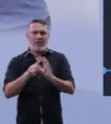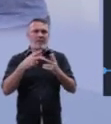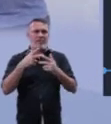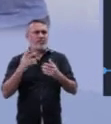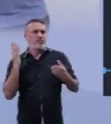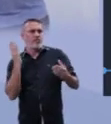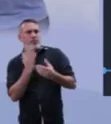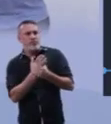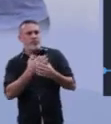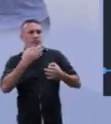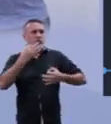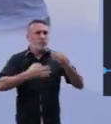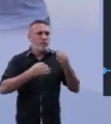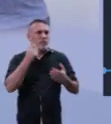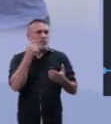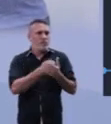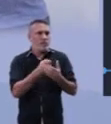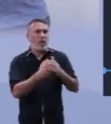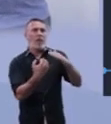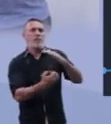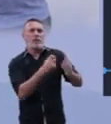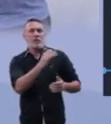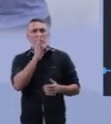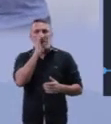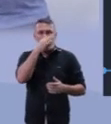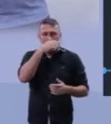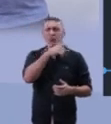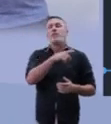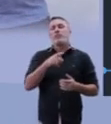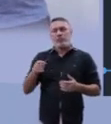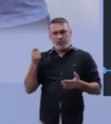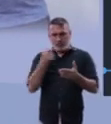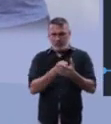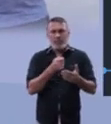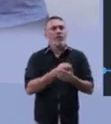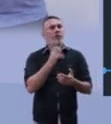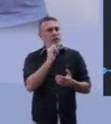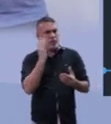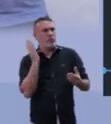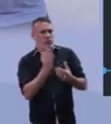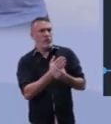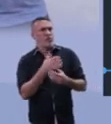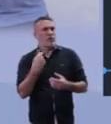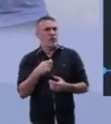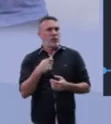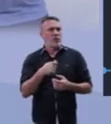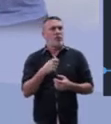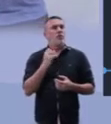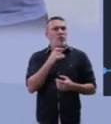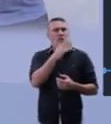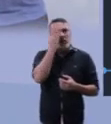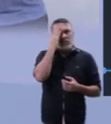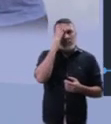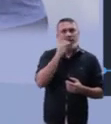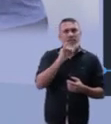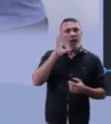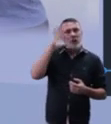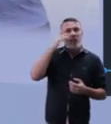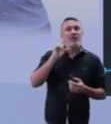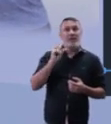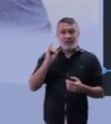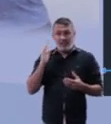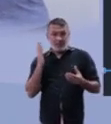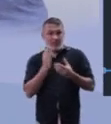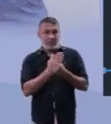caráter punitivo a essas empresas. Então ele já vai começar ali a punir. Se eu punir, eu já vou resolver